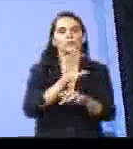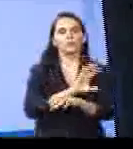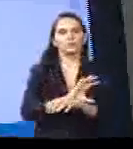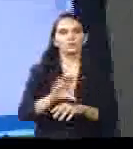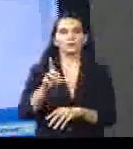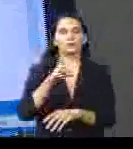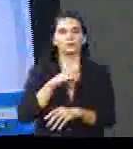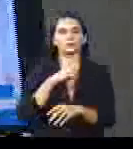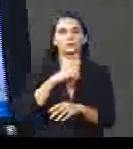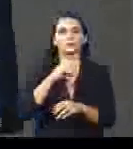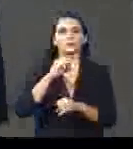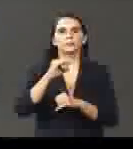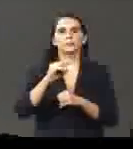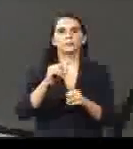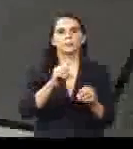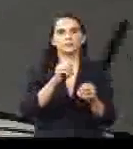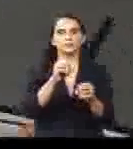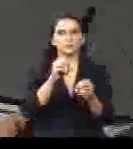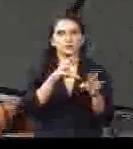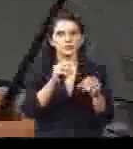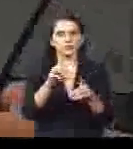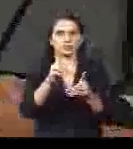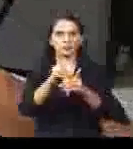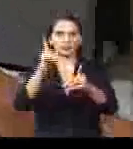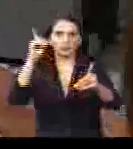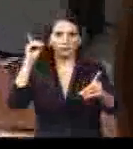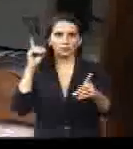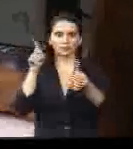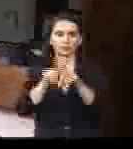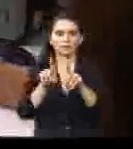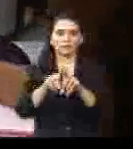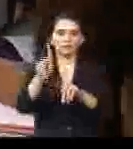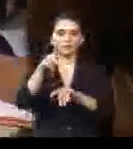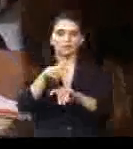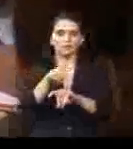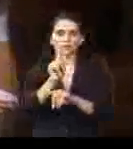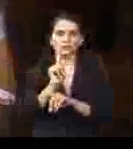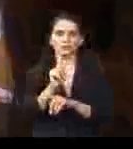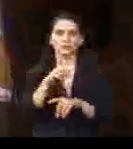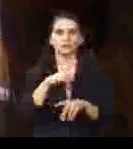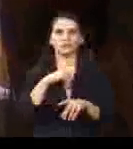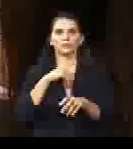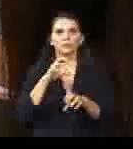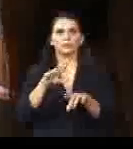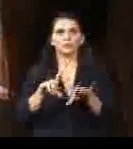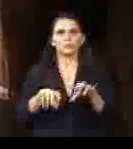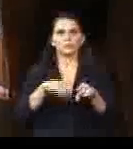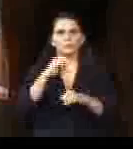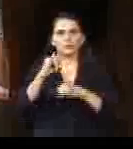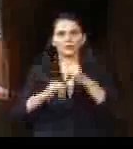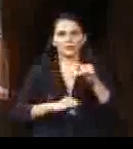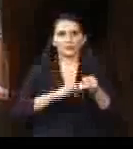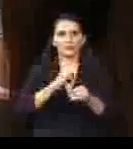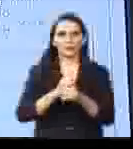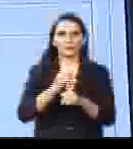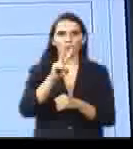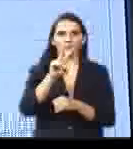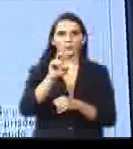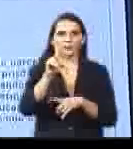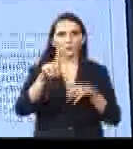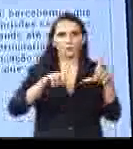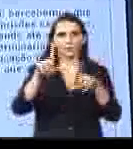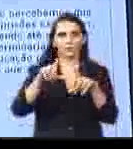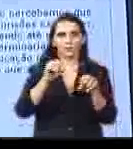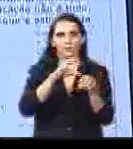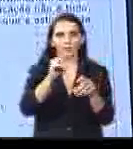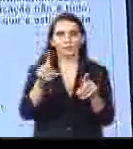O curso funciona na modalidade de educação à distância e o pós-graduando dispõe de aulas via internet, vídeos